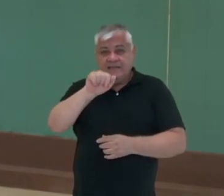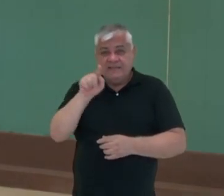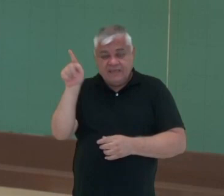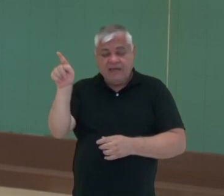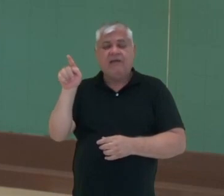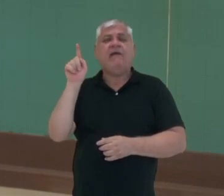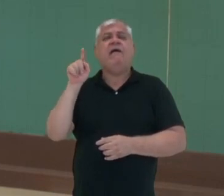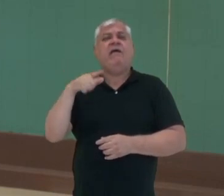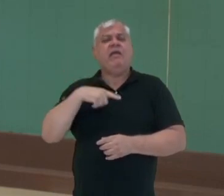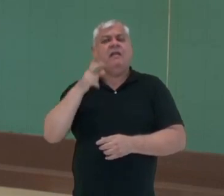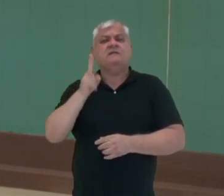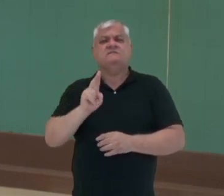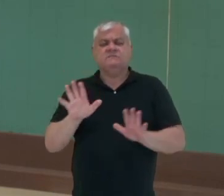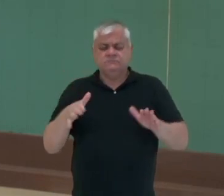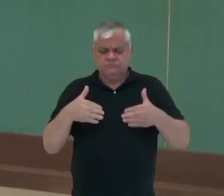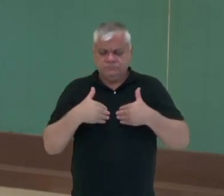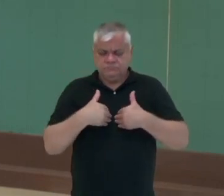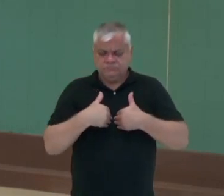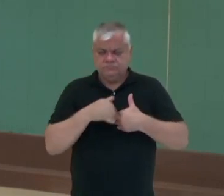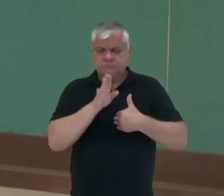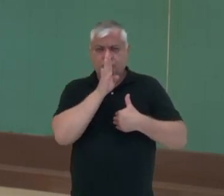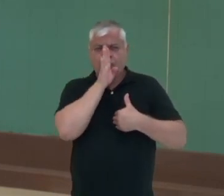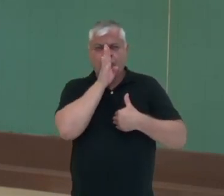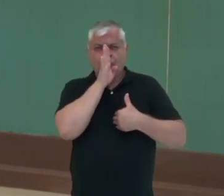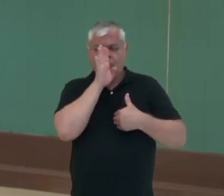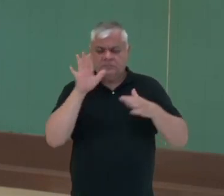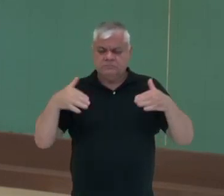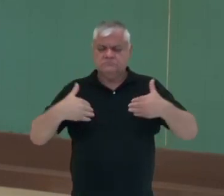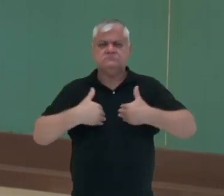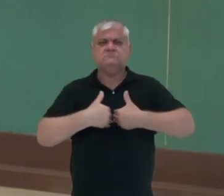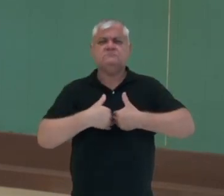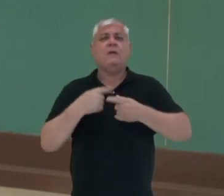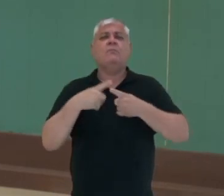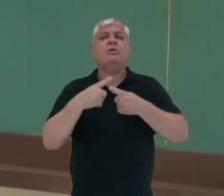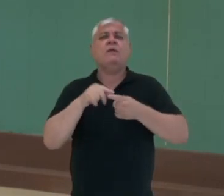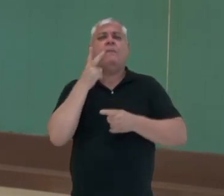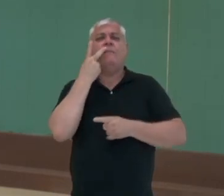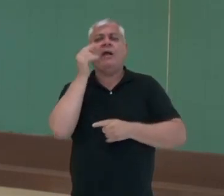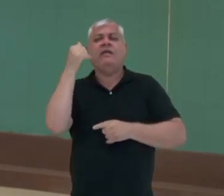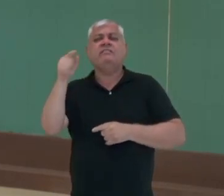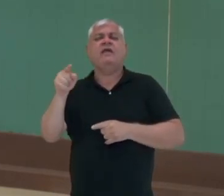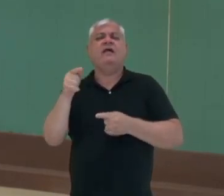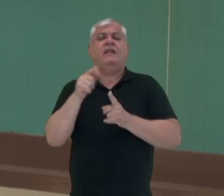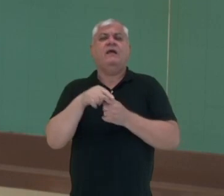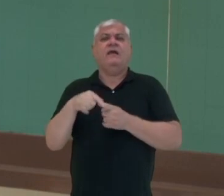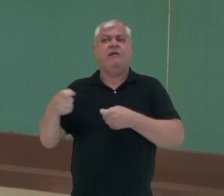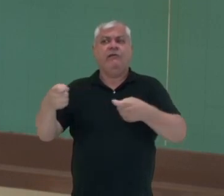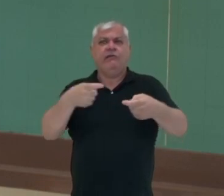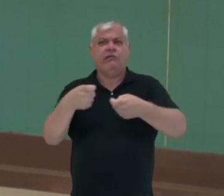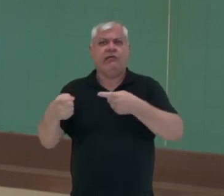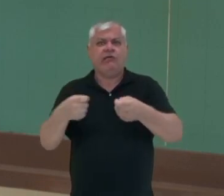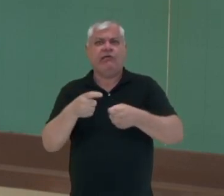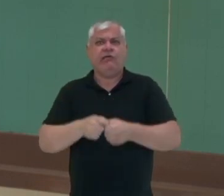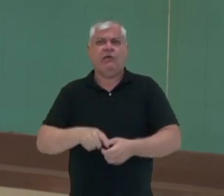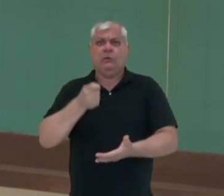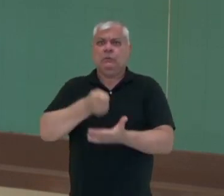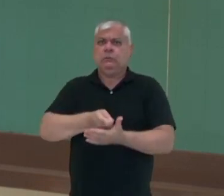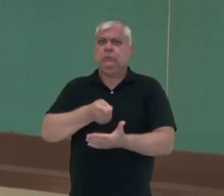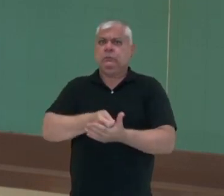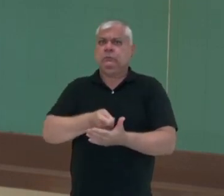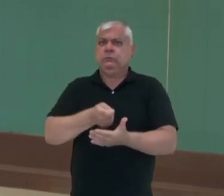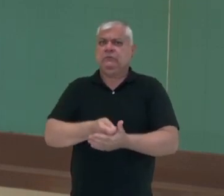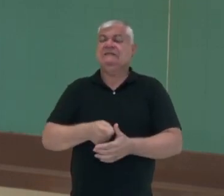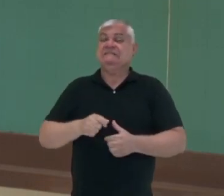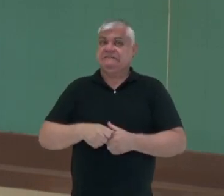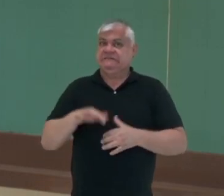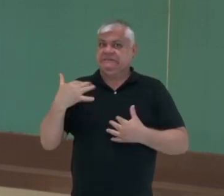que ela sempre foi muito fechada com relação aos sentimentos. Por quê? Os pais dela eram heróis de guerra, eram do regime comunista, então eles atuaram muito dentro